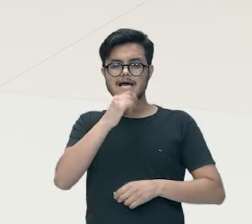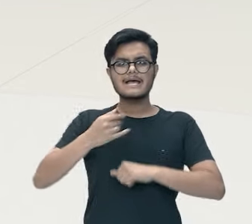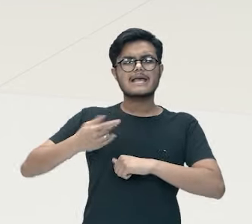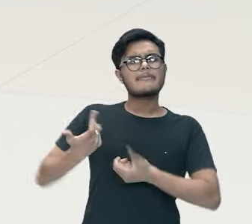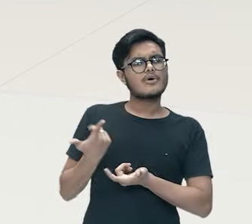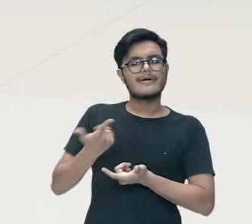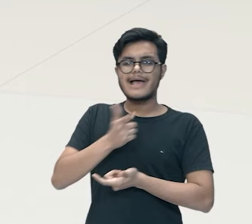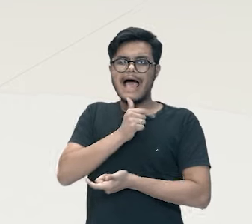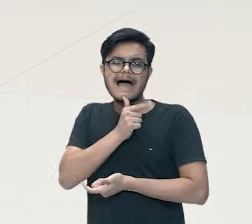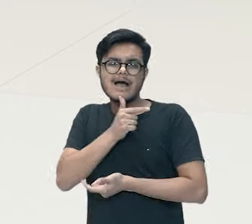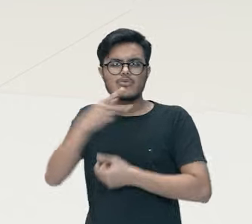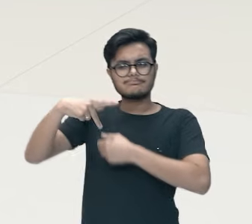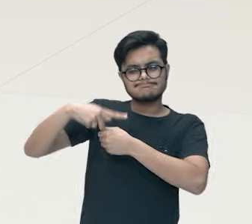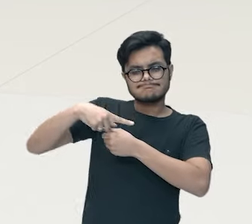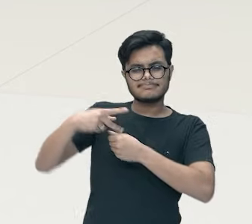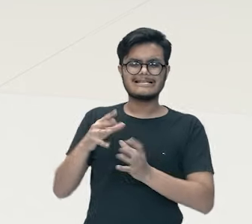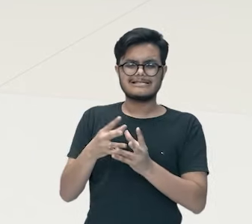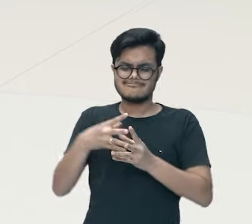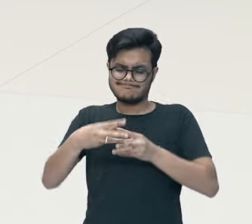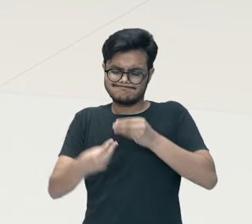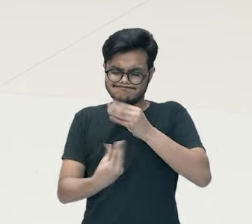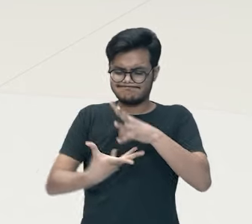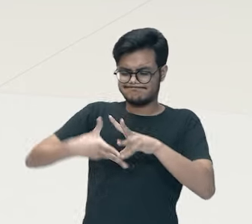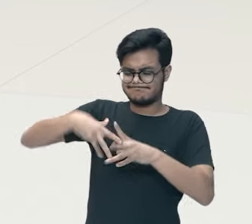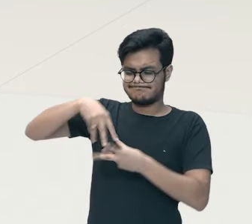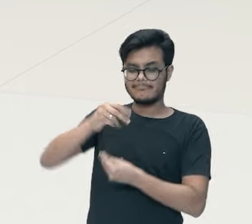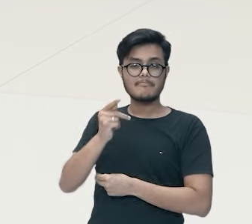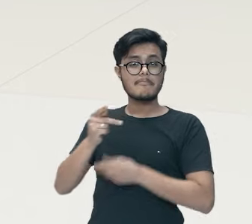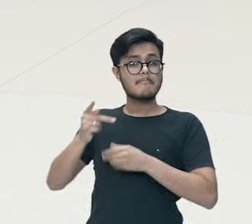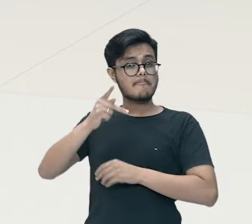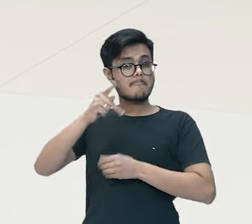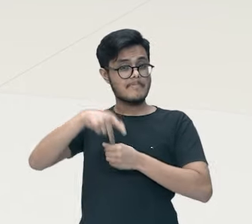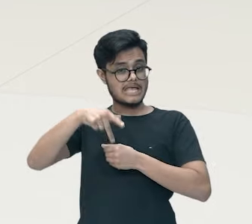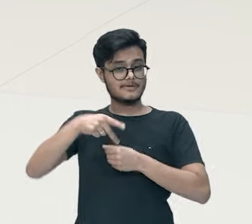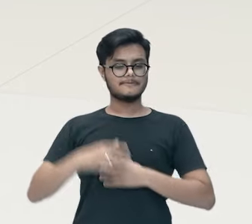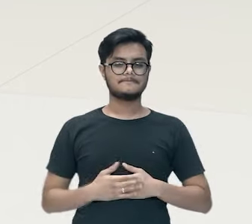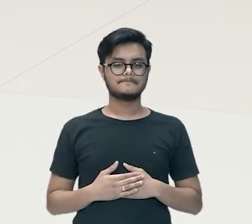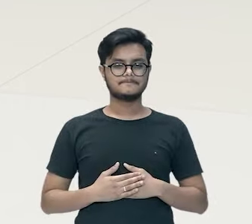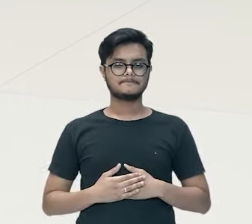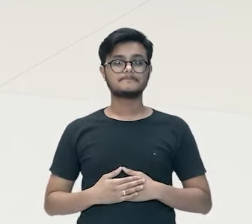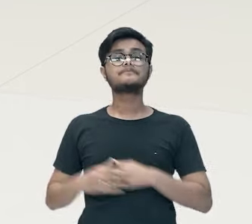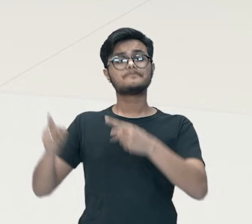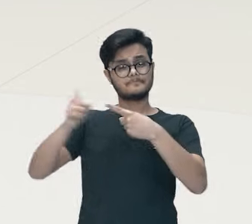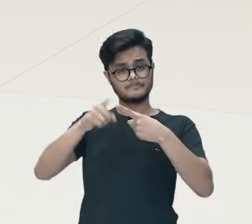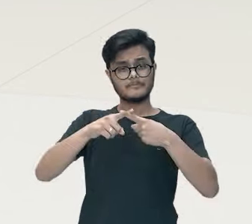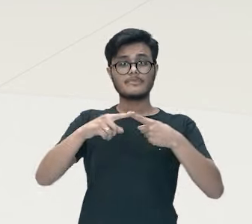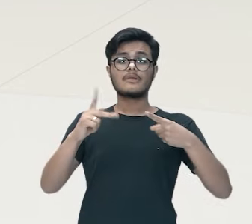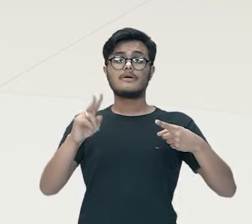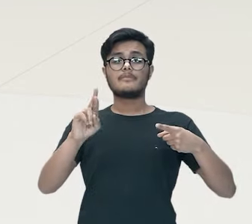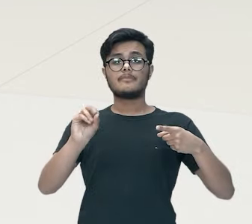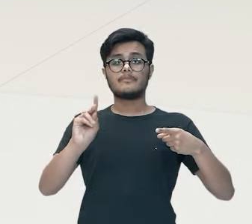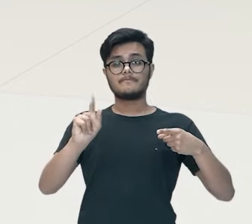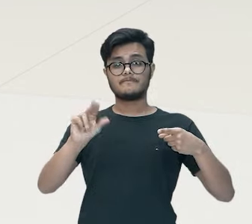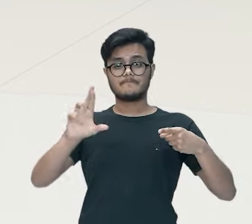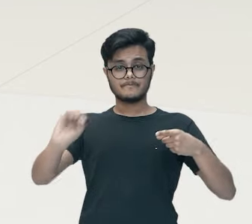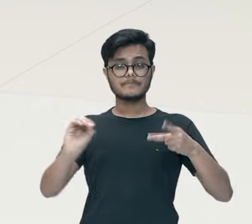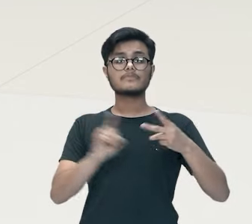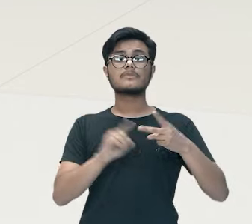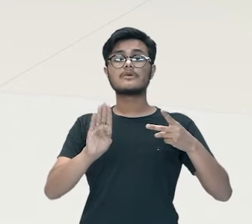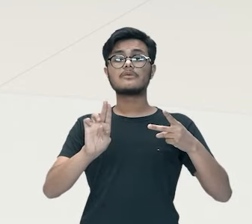líquido, né, tão oleoso que é o petróleo, tá? Então, temos aqui o propano e o butano. Então, o gás liquefeito de